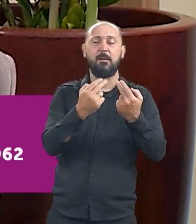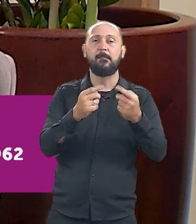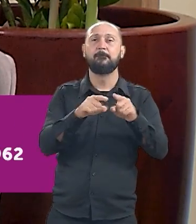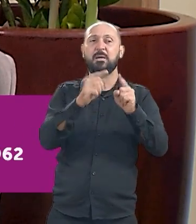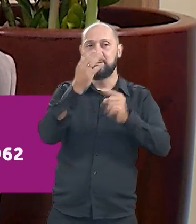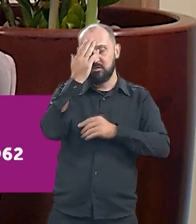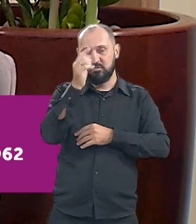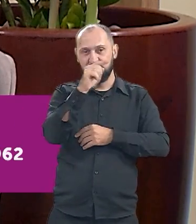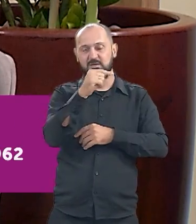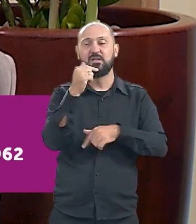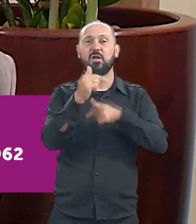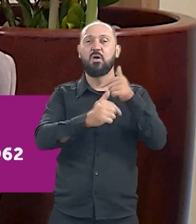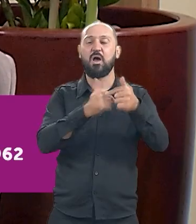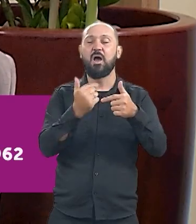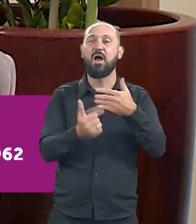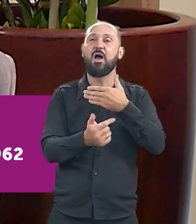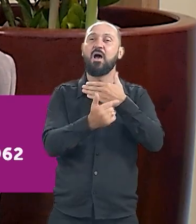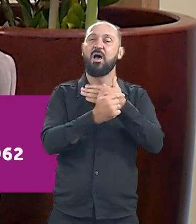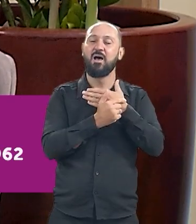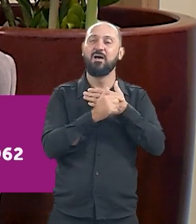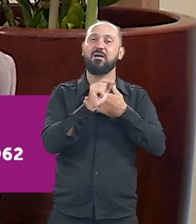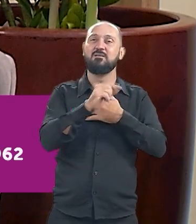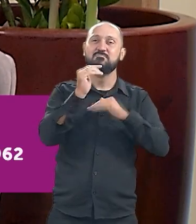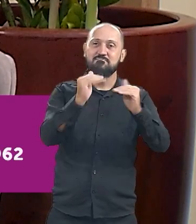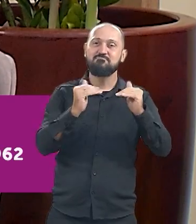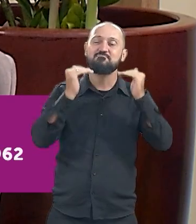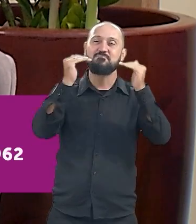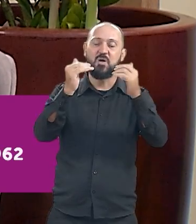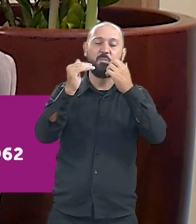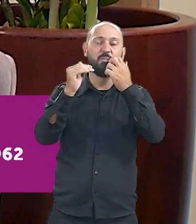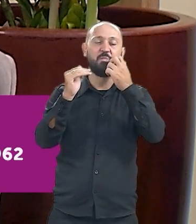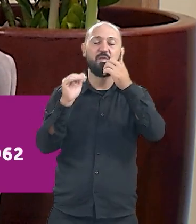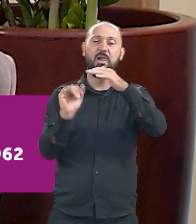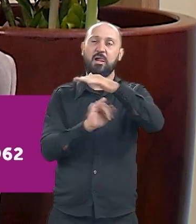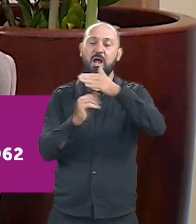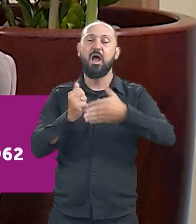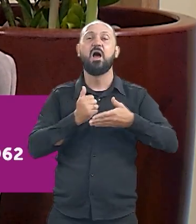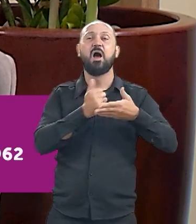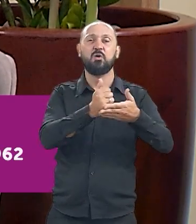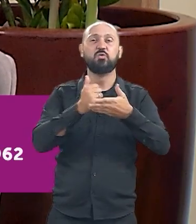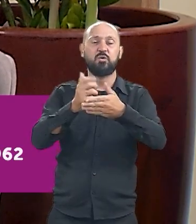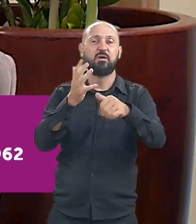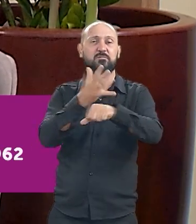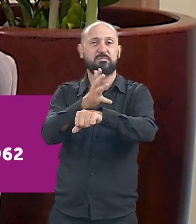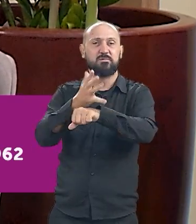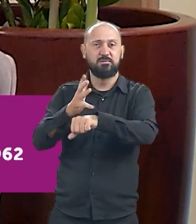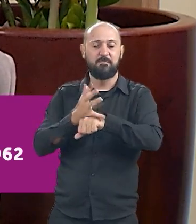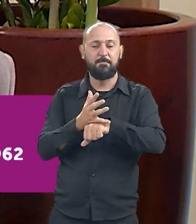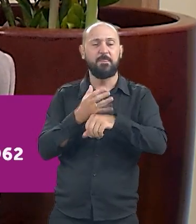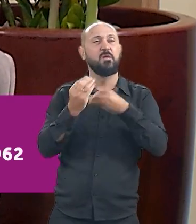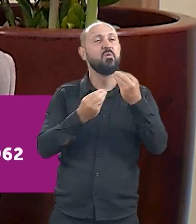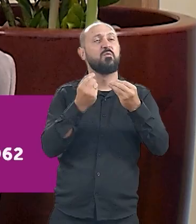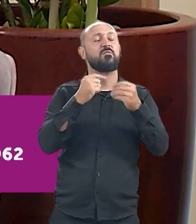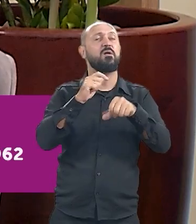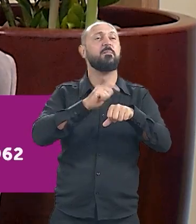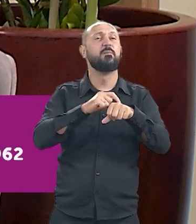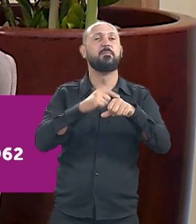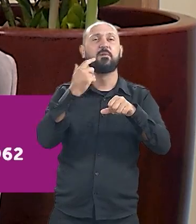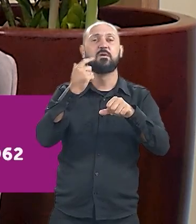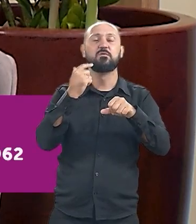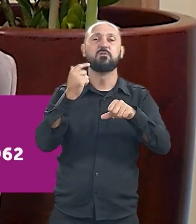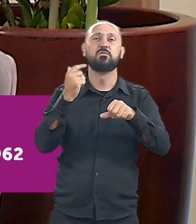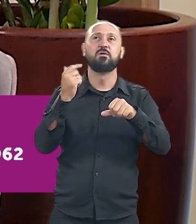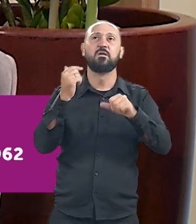né, maior dentro da instituição, ajudando nesse treinamento. E como é que foi chegar até essa função